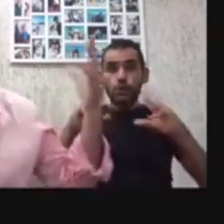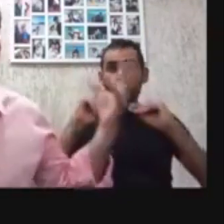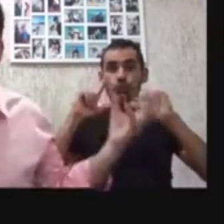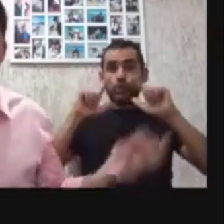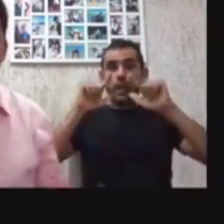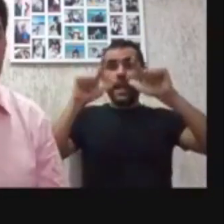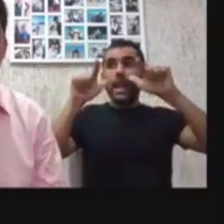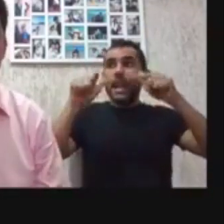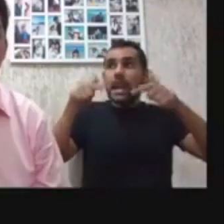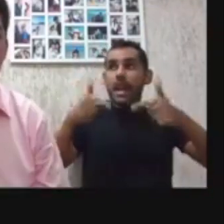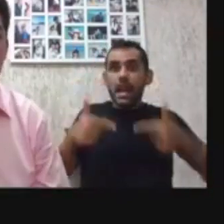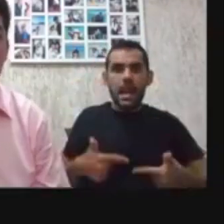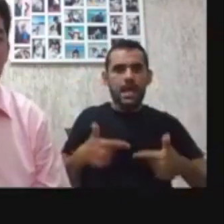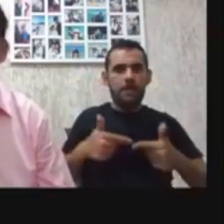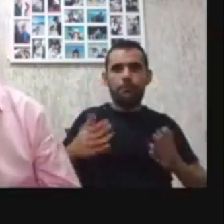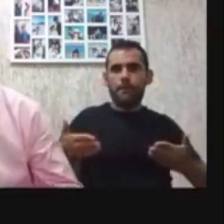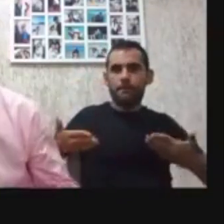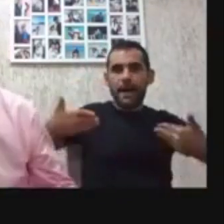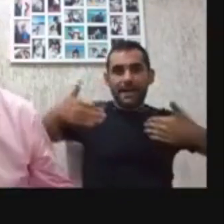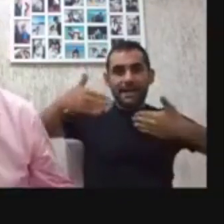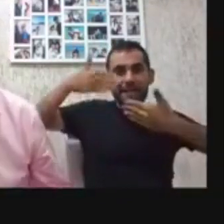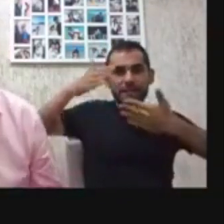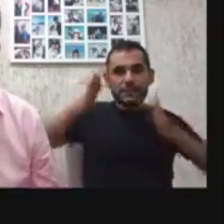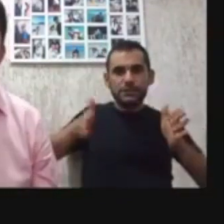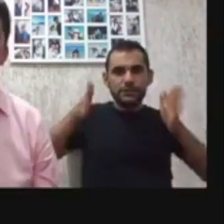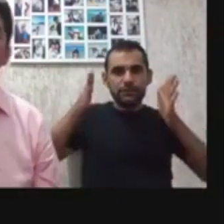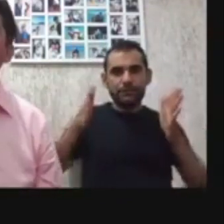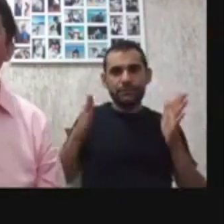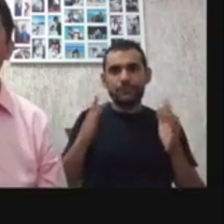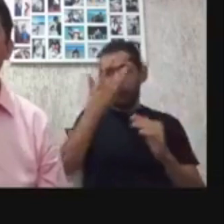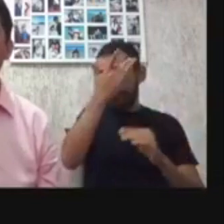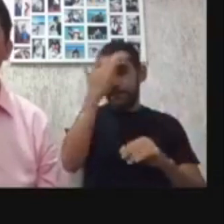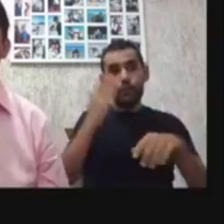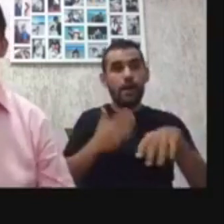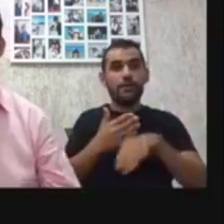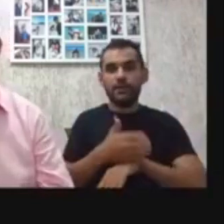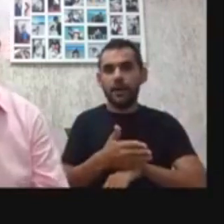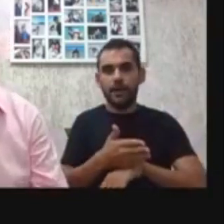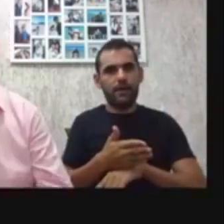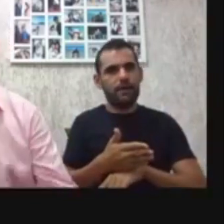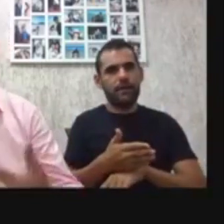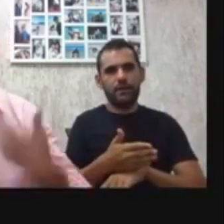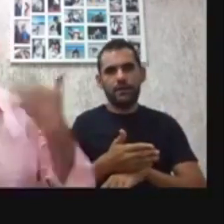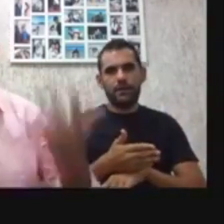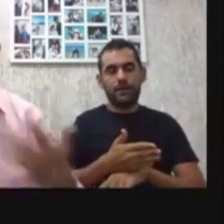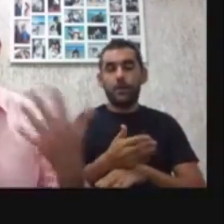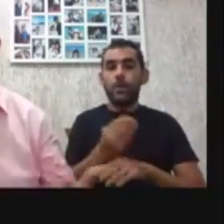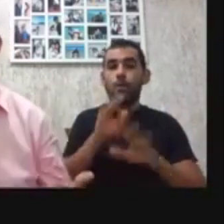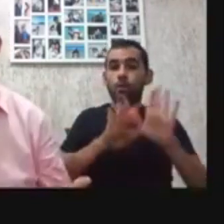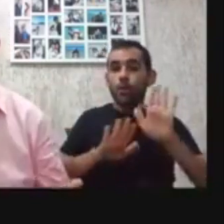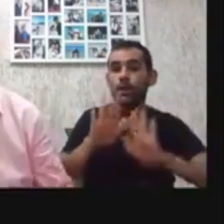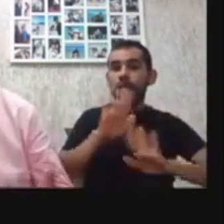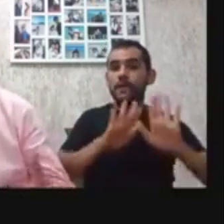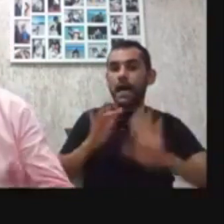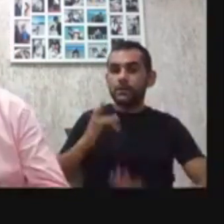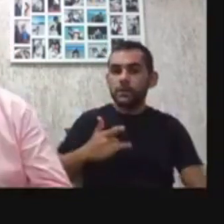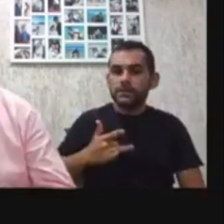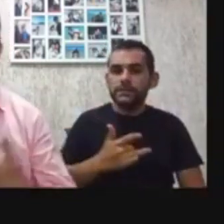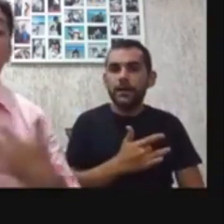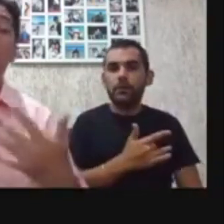até as paredes tem que ser higienizada para que outra pessoa possa entrar lá dentro. Então, o cuidado com a